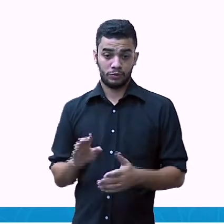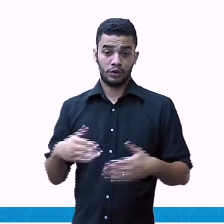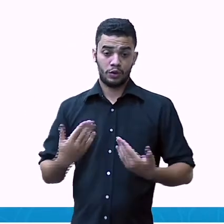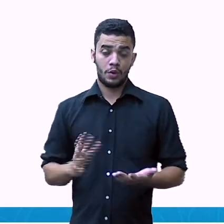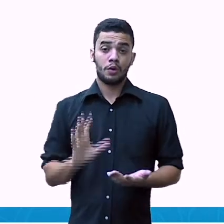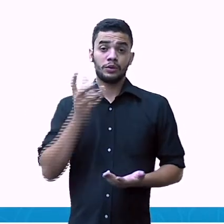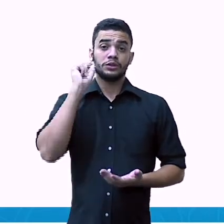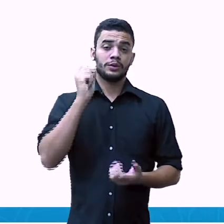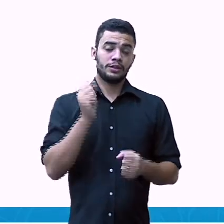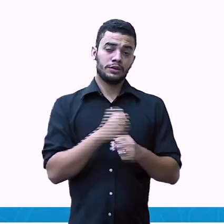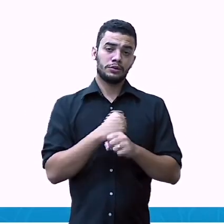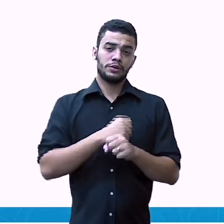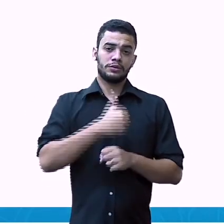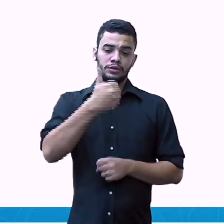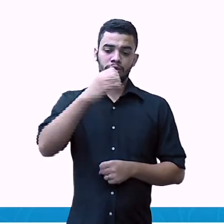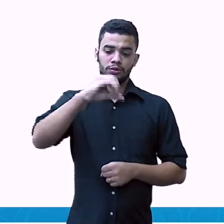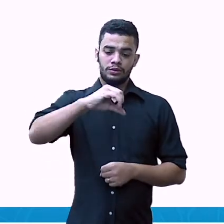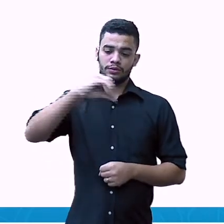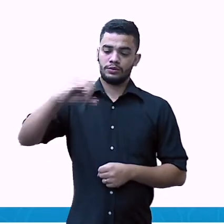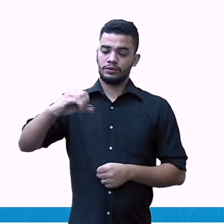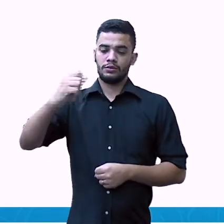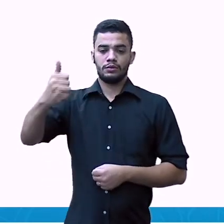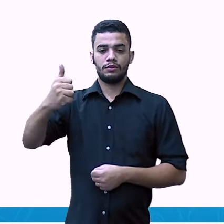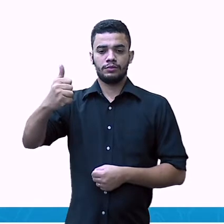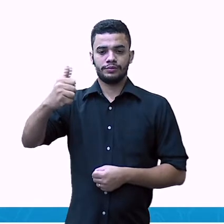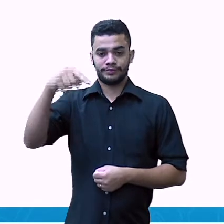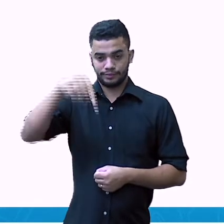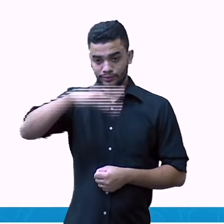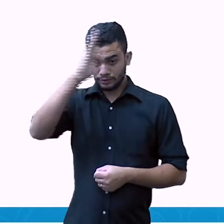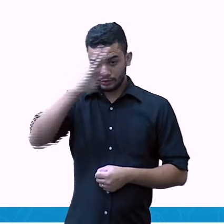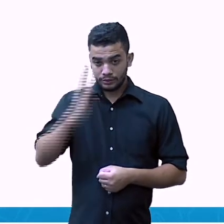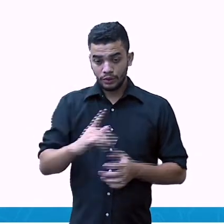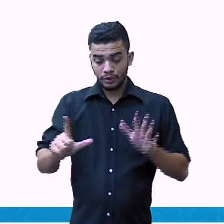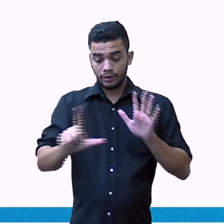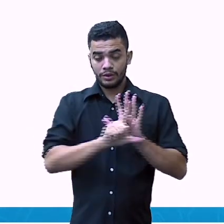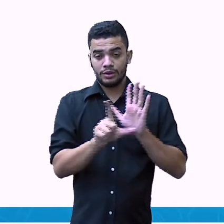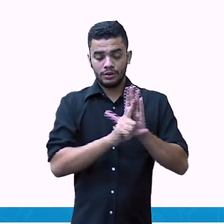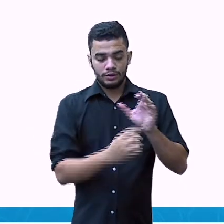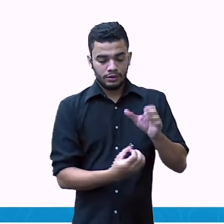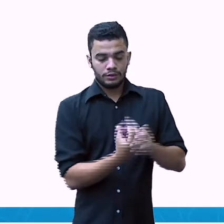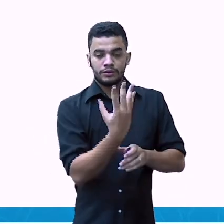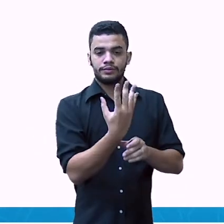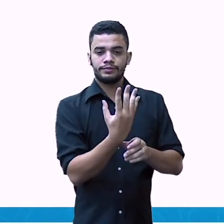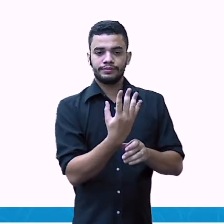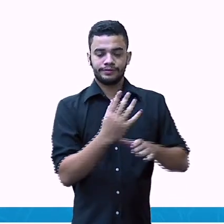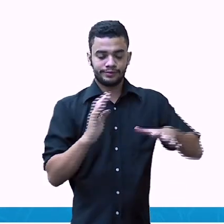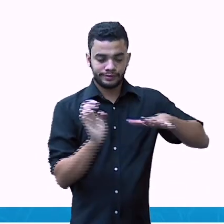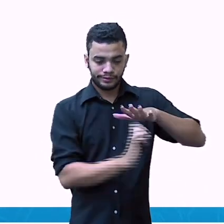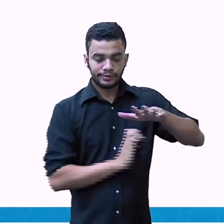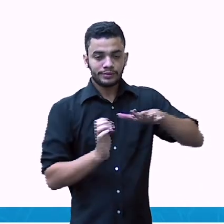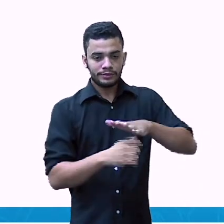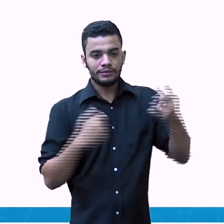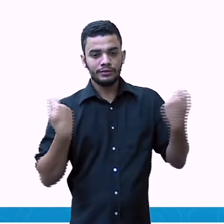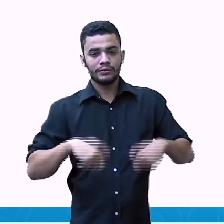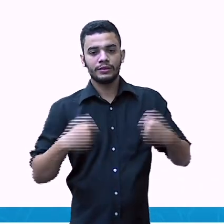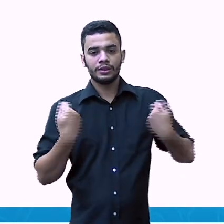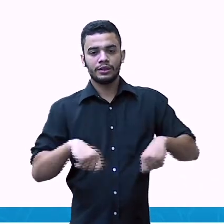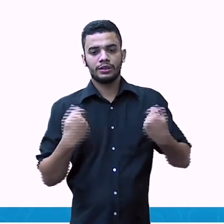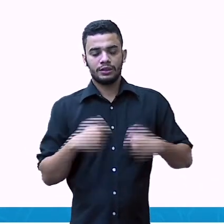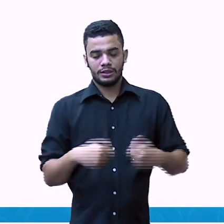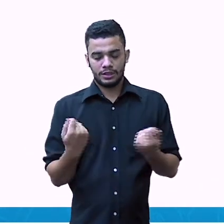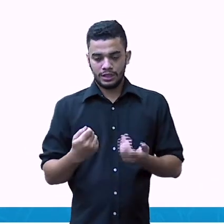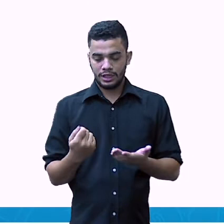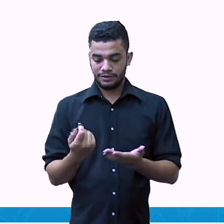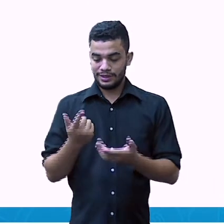no Brasil que obriga toda empresa com mais de 1.000 funcionários a empregar pessoas com deficiência. Ainda